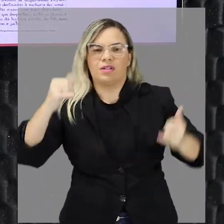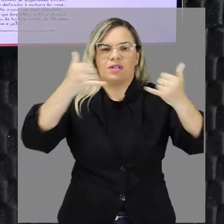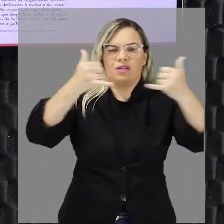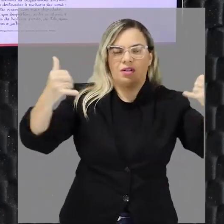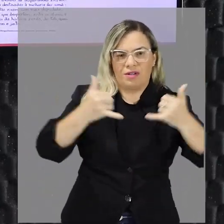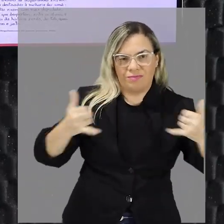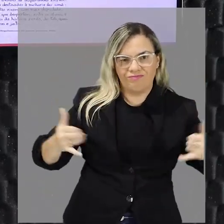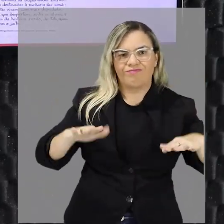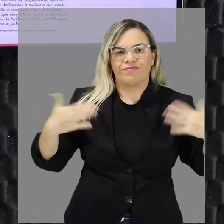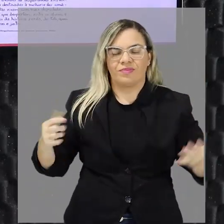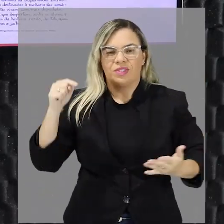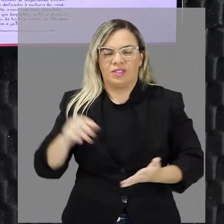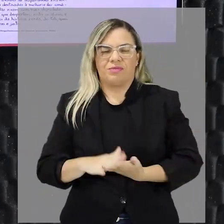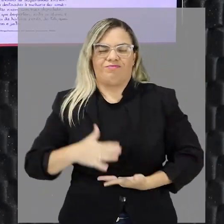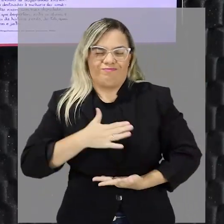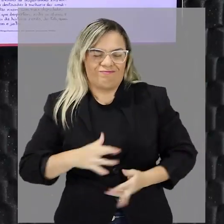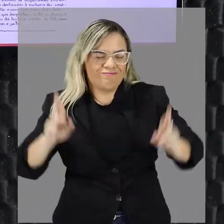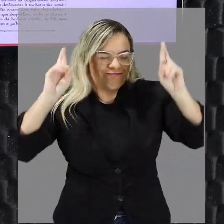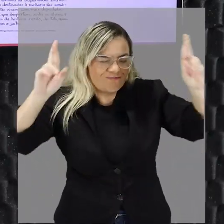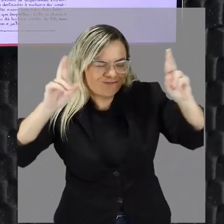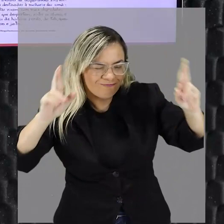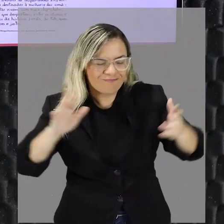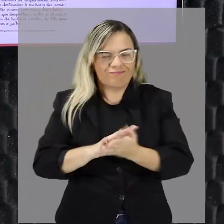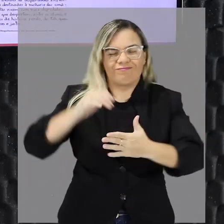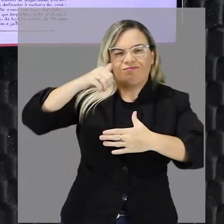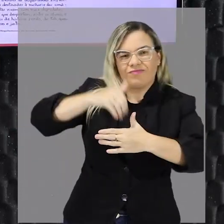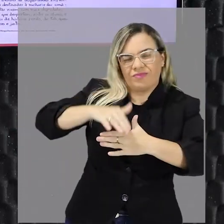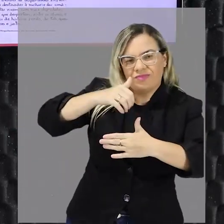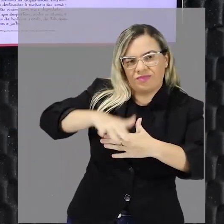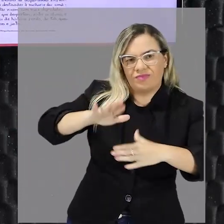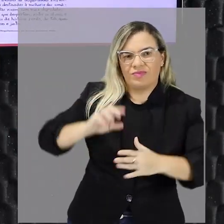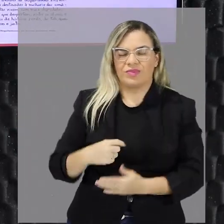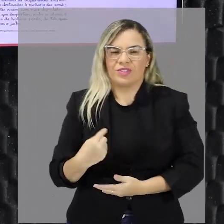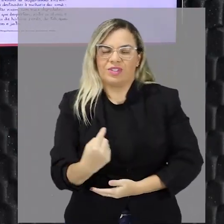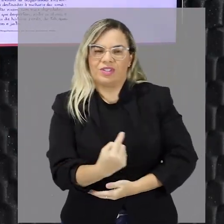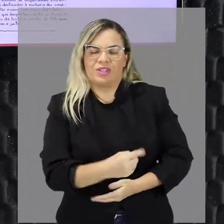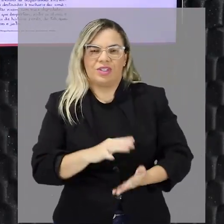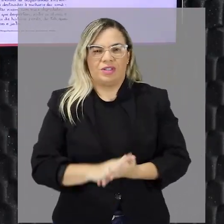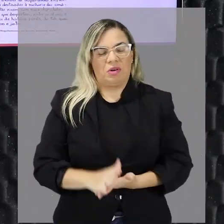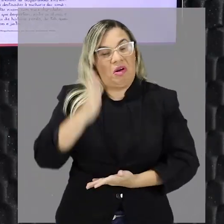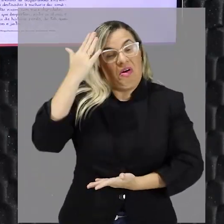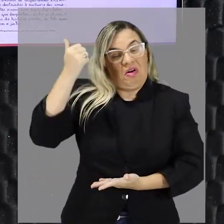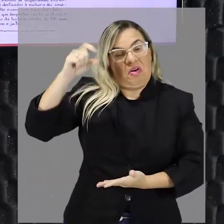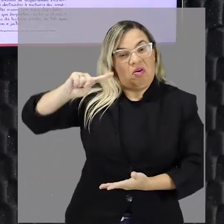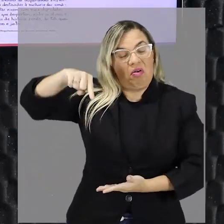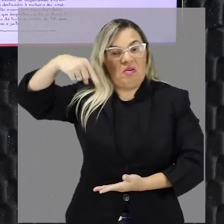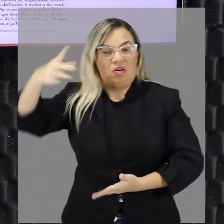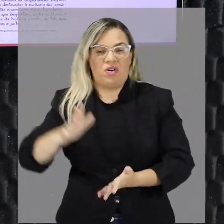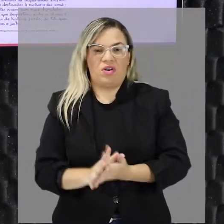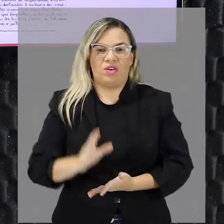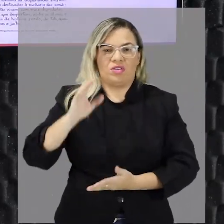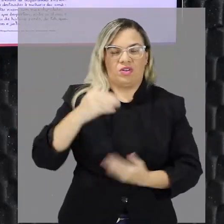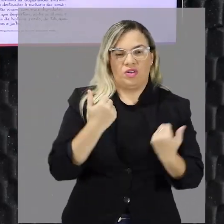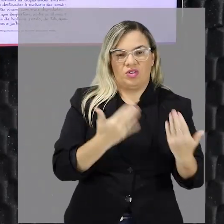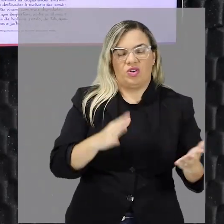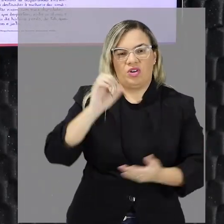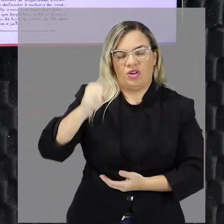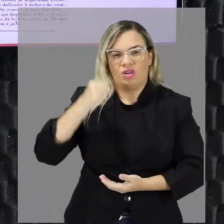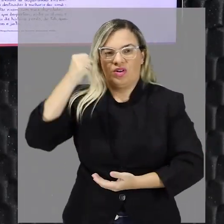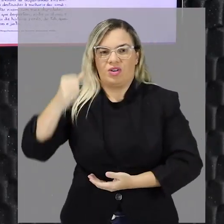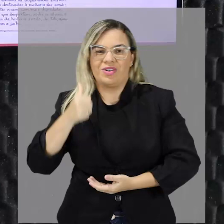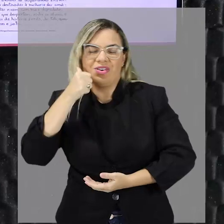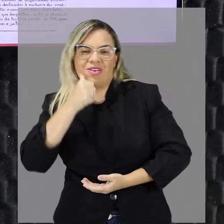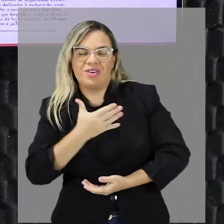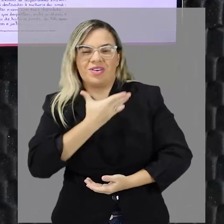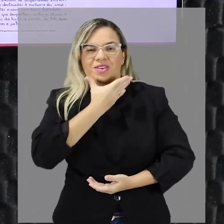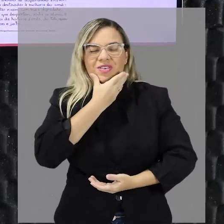Espero que vocês tenham gostado das nossas dicas de hoje e quem sabe você não é o próximo jovem senador ou senadora e a gente